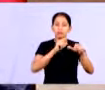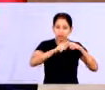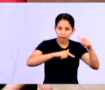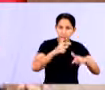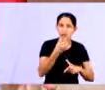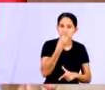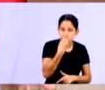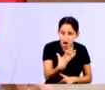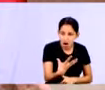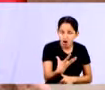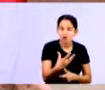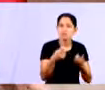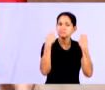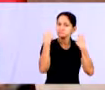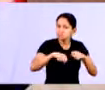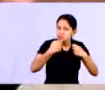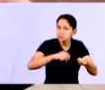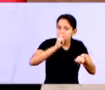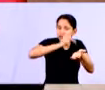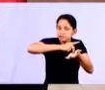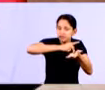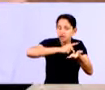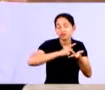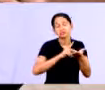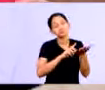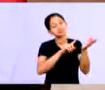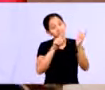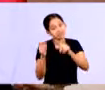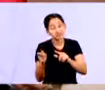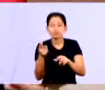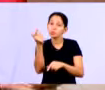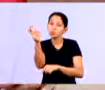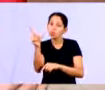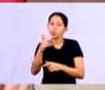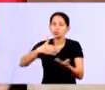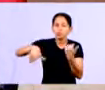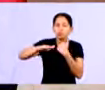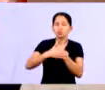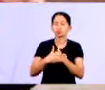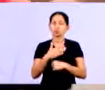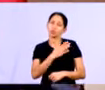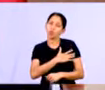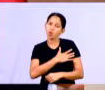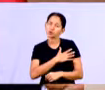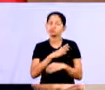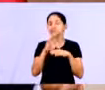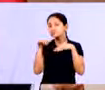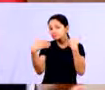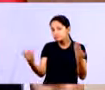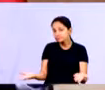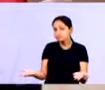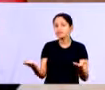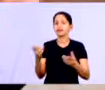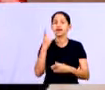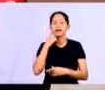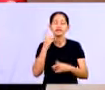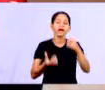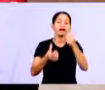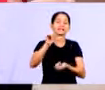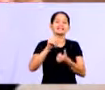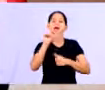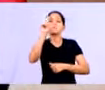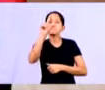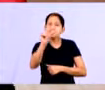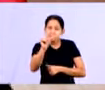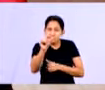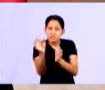serviço, é um item de necessidade? Ele é utilizado maciçamente pela população ou por uma pequena parte da população? Se for uma pequena parte,